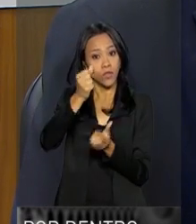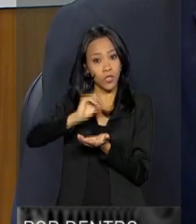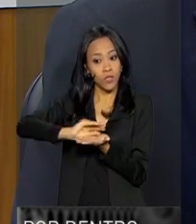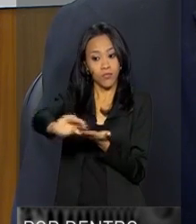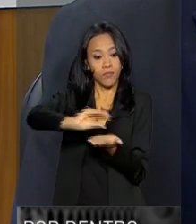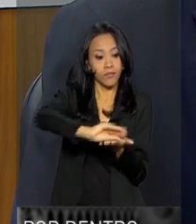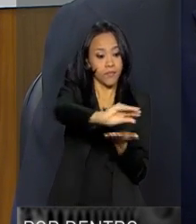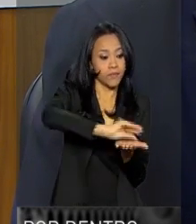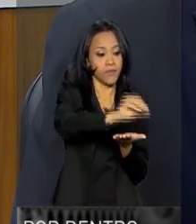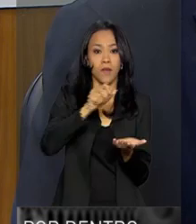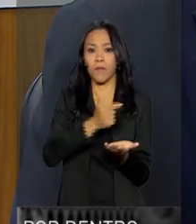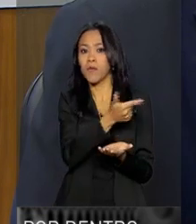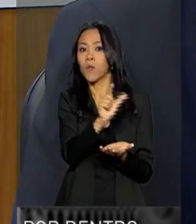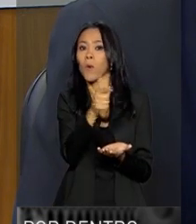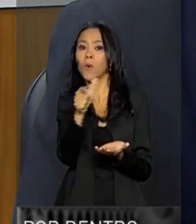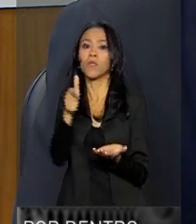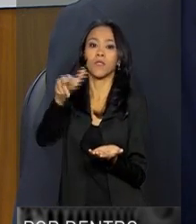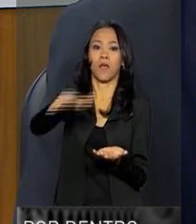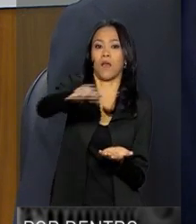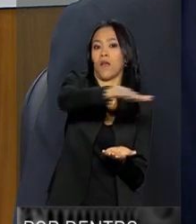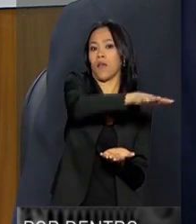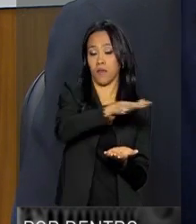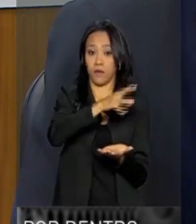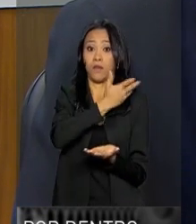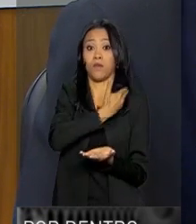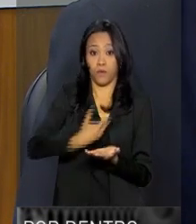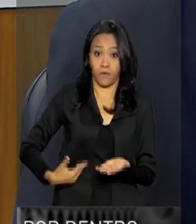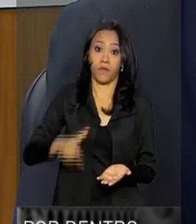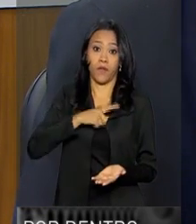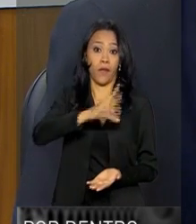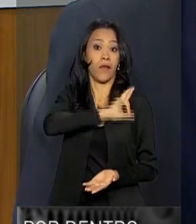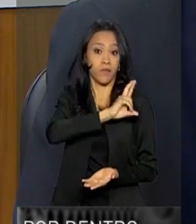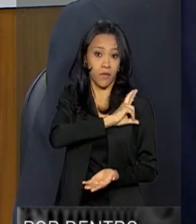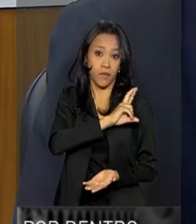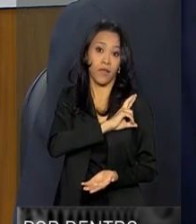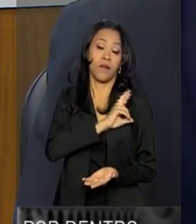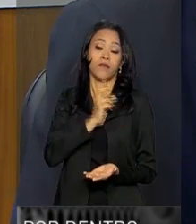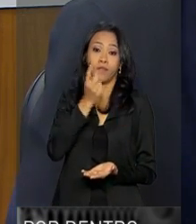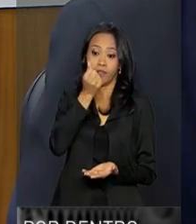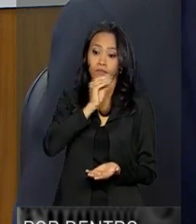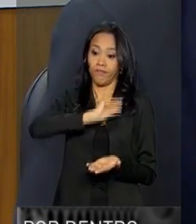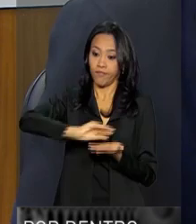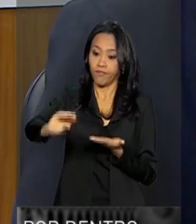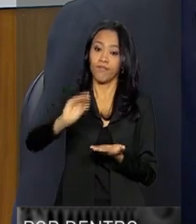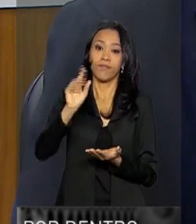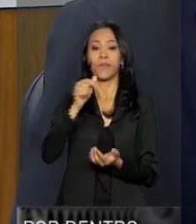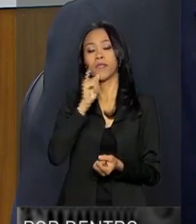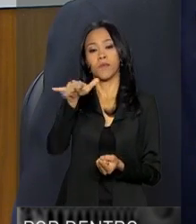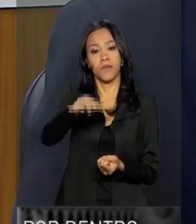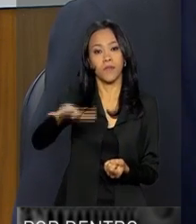áreas é que o governo tem obrigação de aplicar e de proteger o cidadão saúde